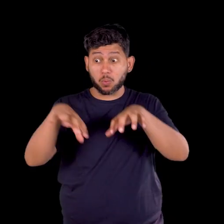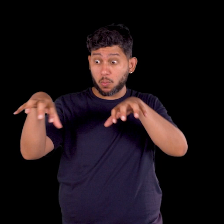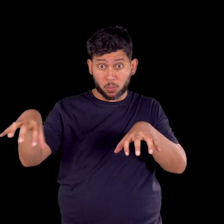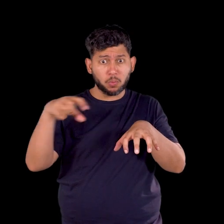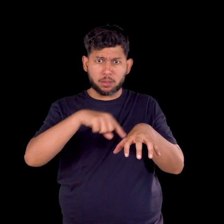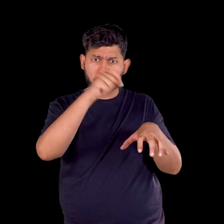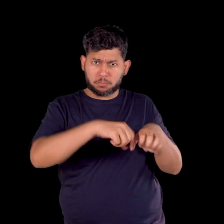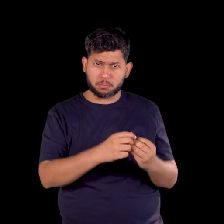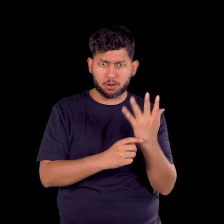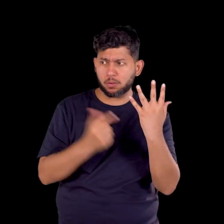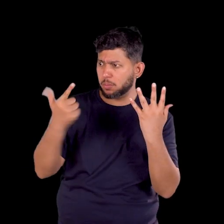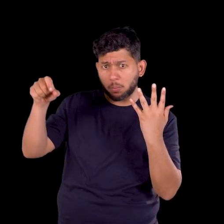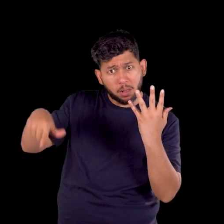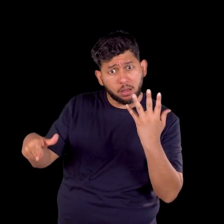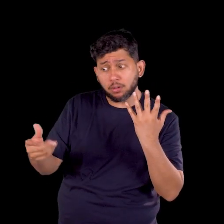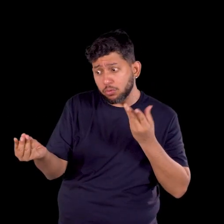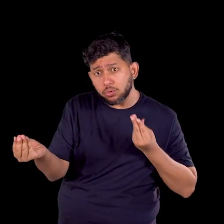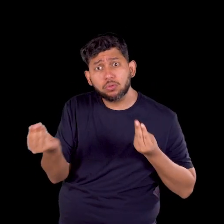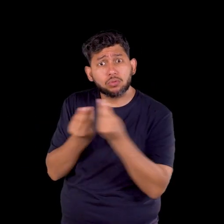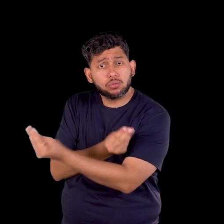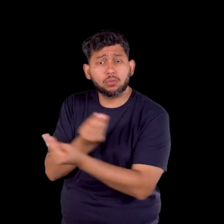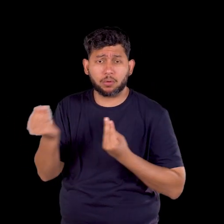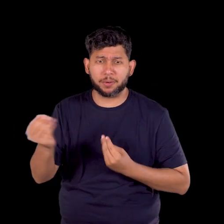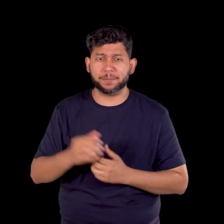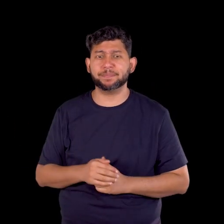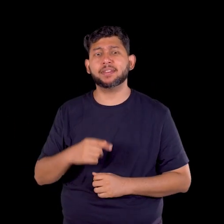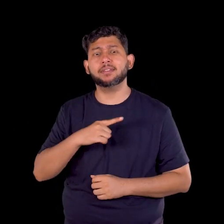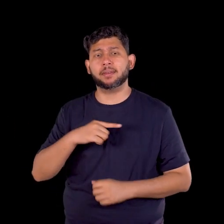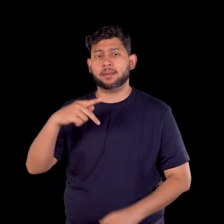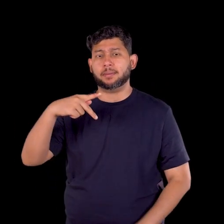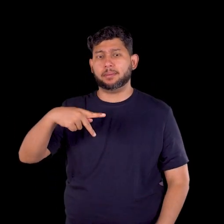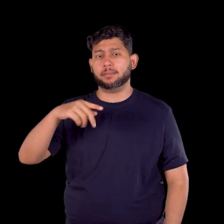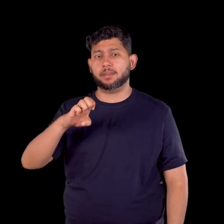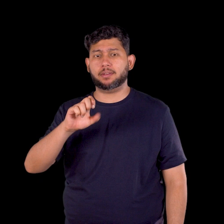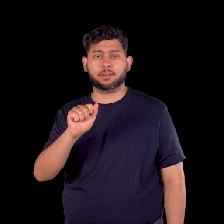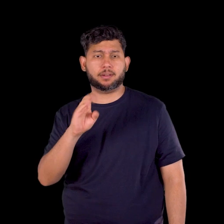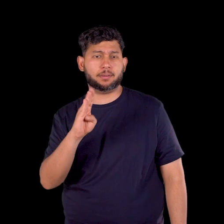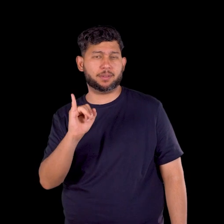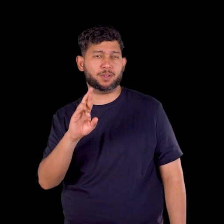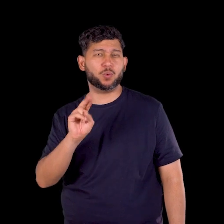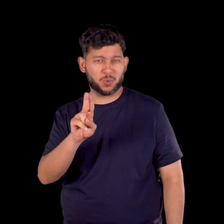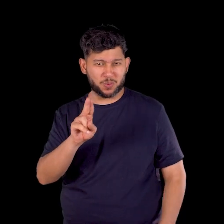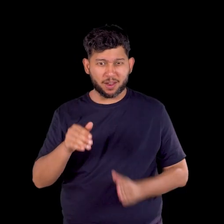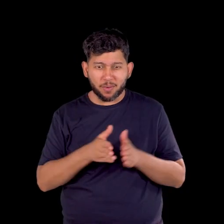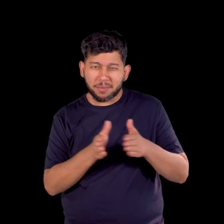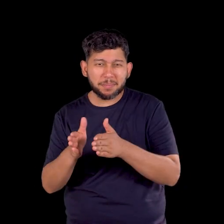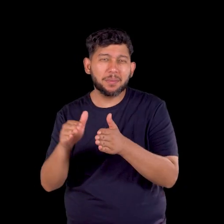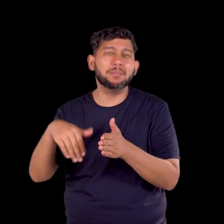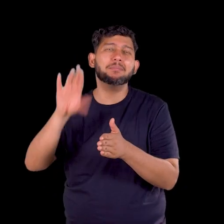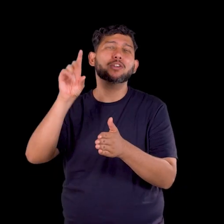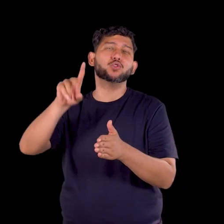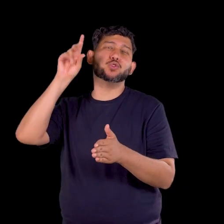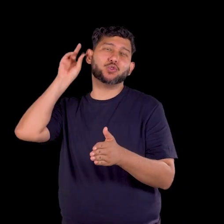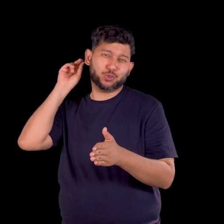etnias. O chamado Caminho de Peabiru era a mais importante rede via transcontinental no período